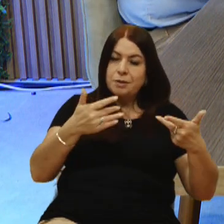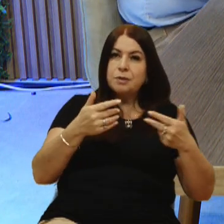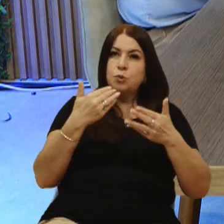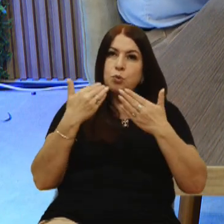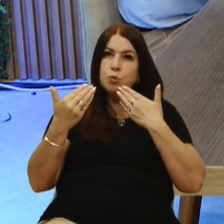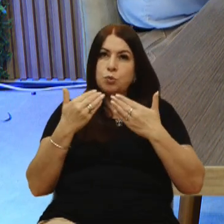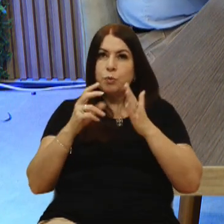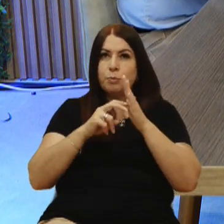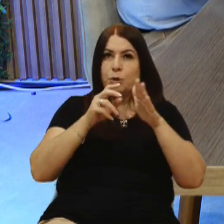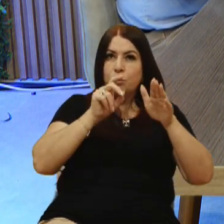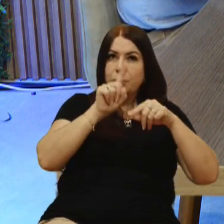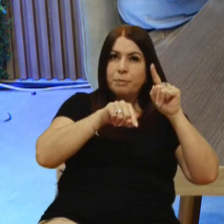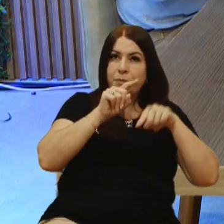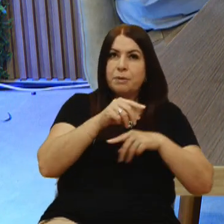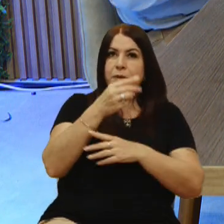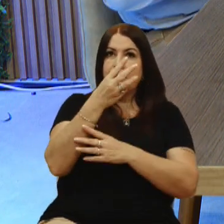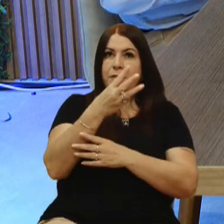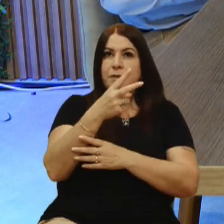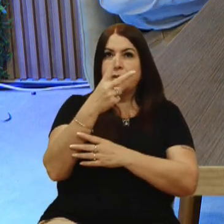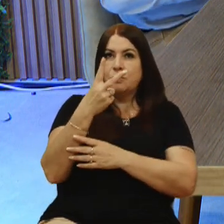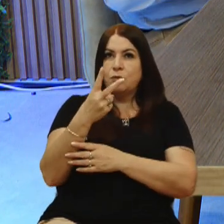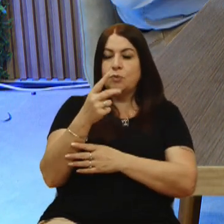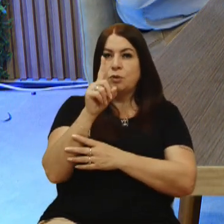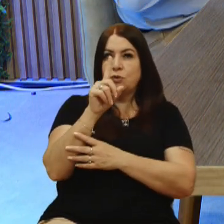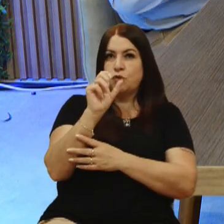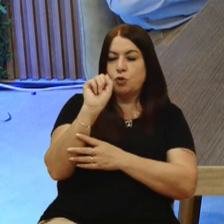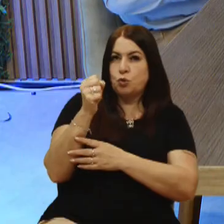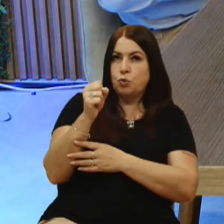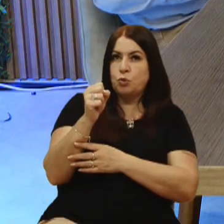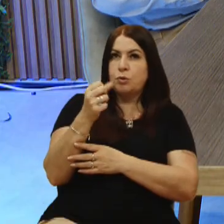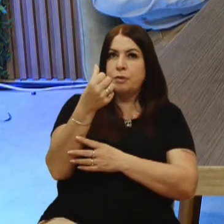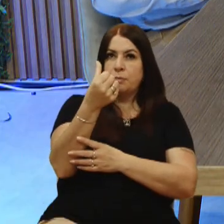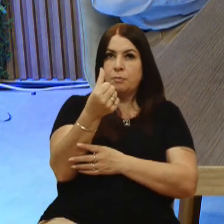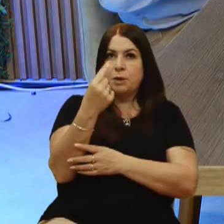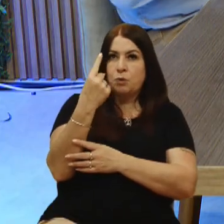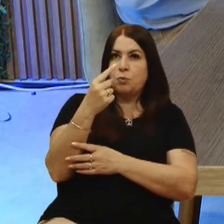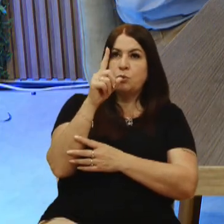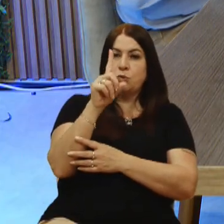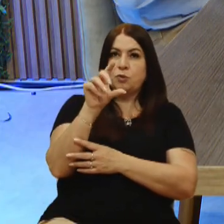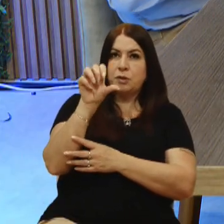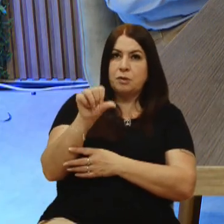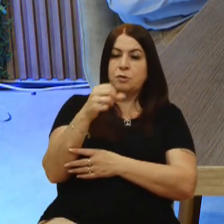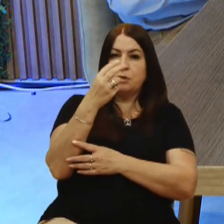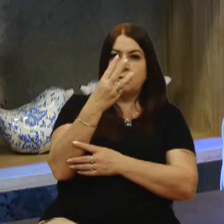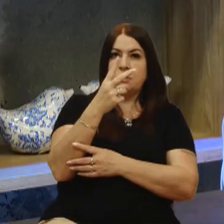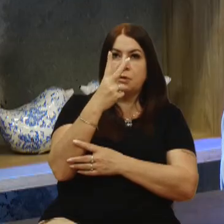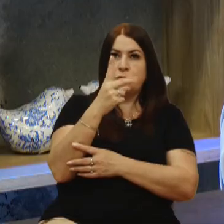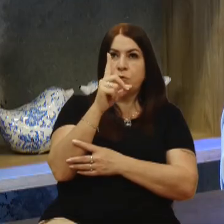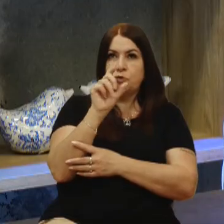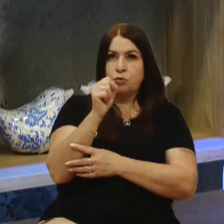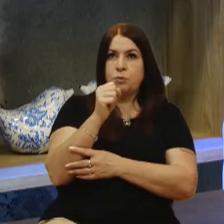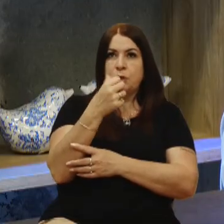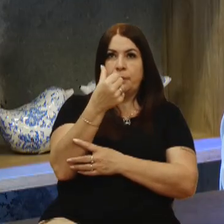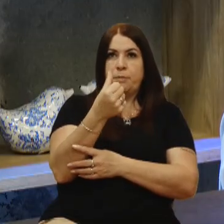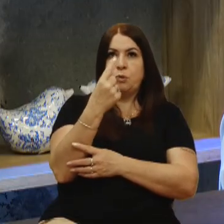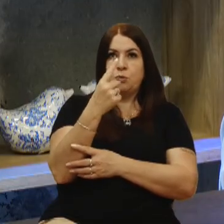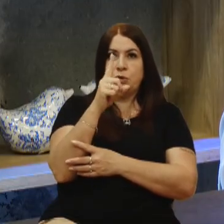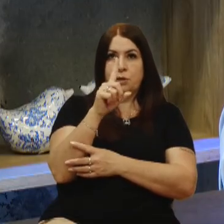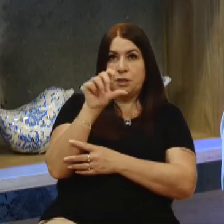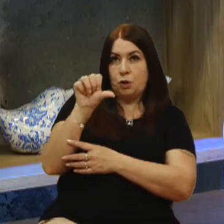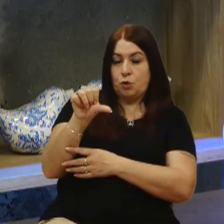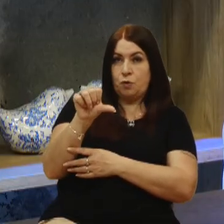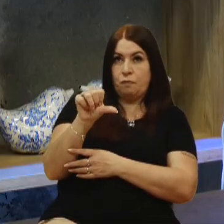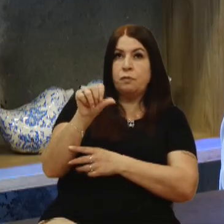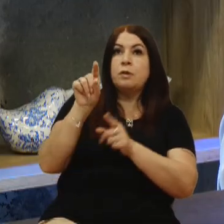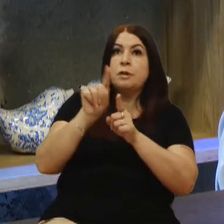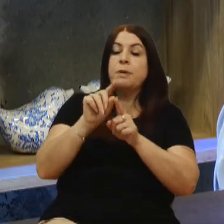do banco de materiais, é o 3218-6119. 3218 6119,